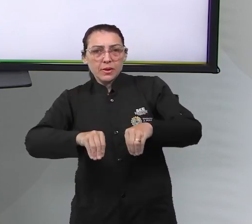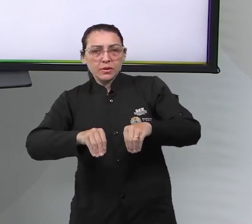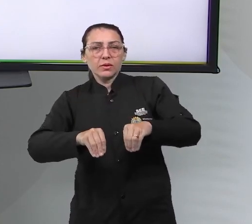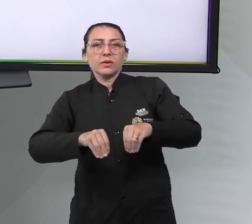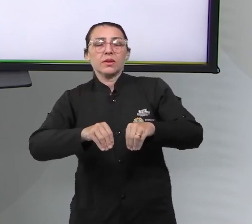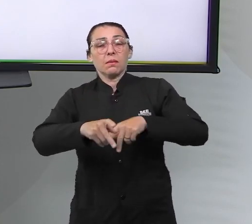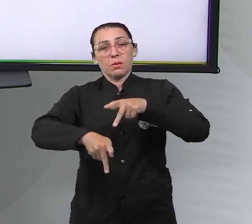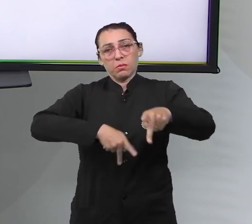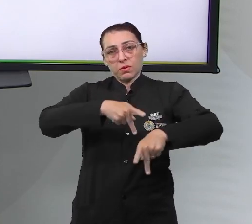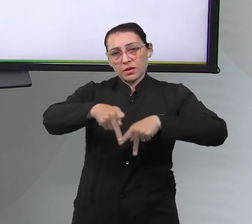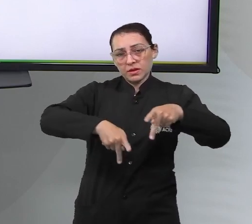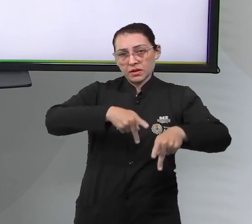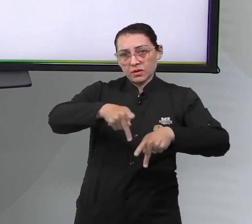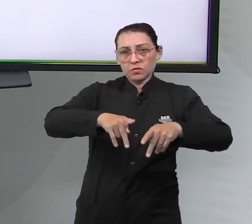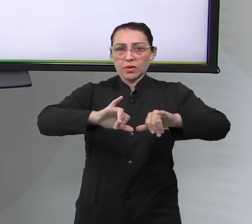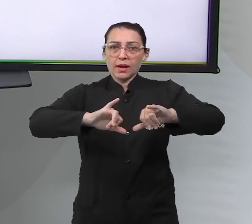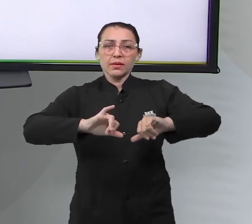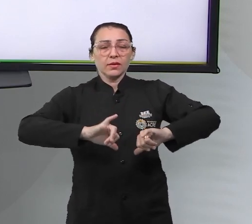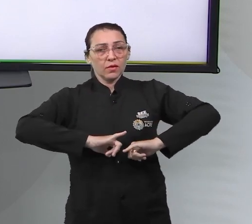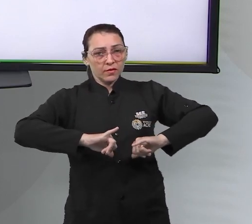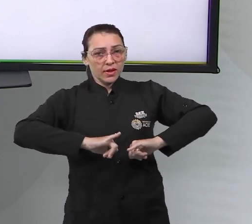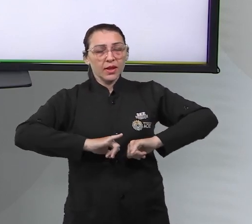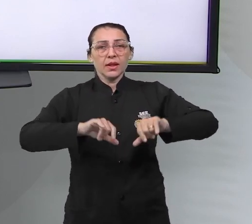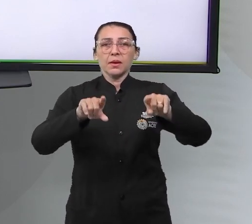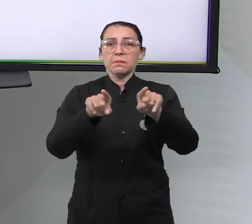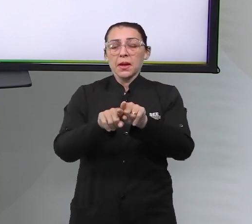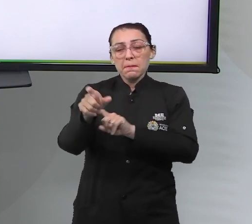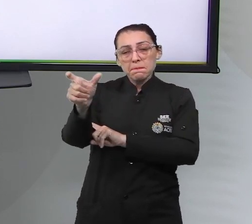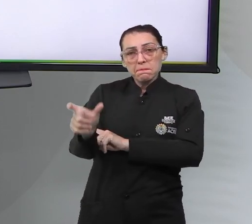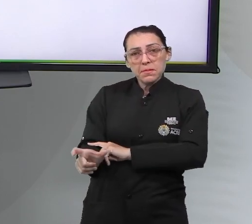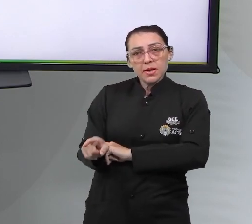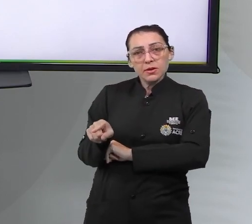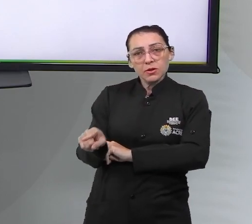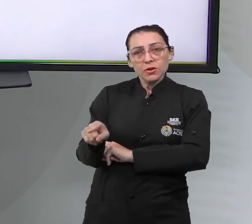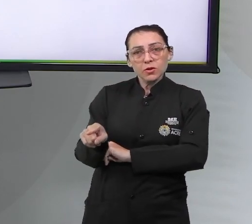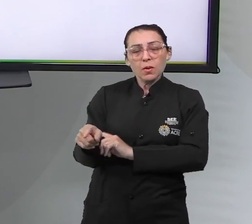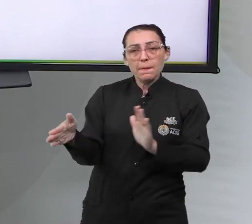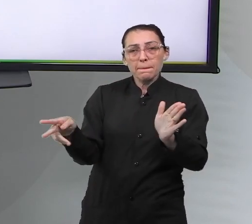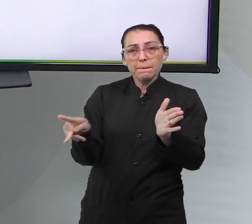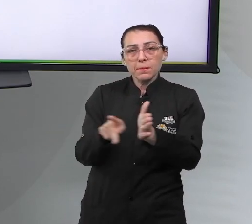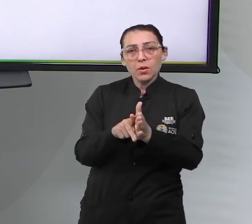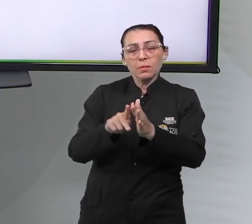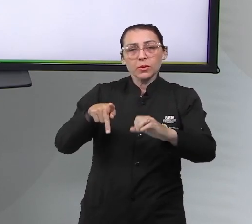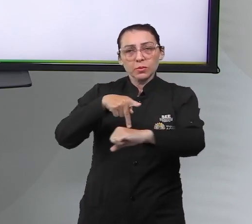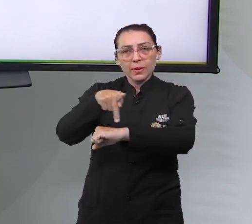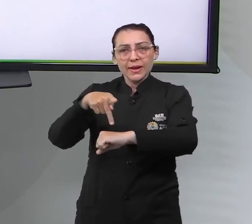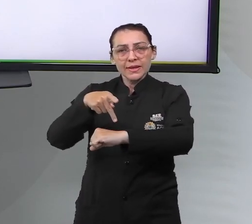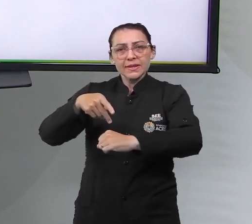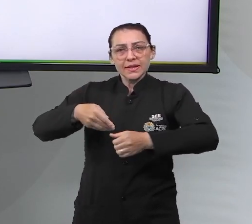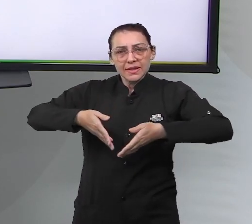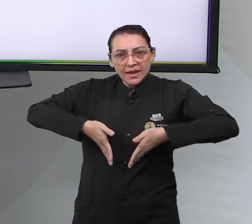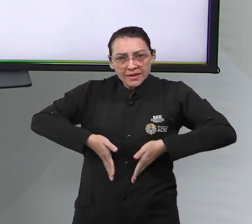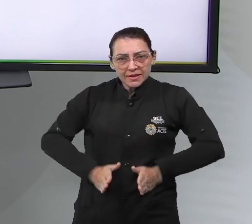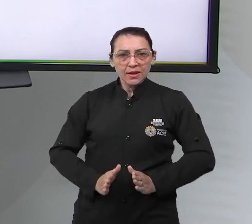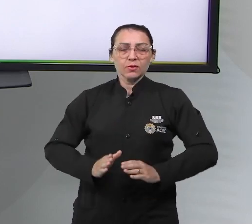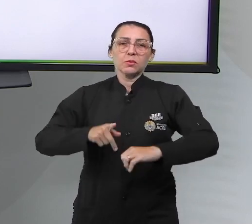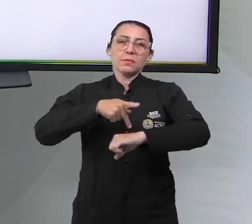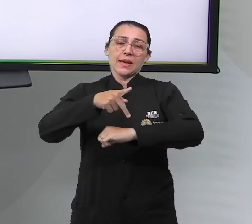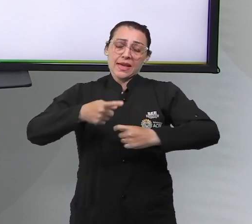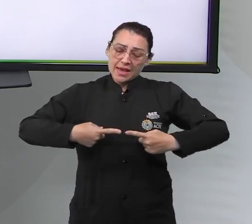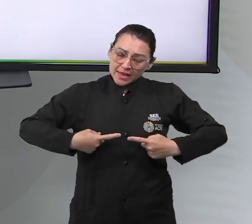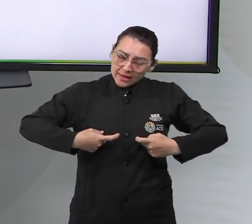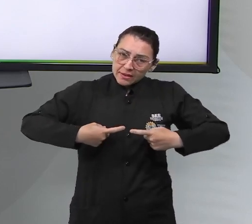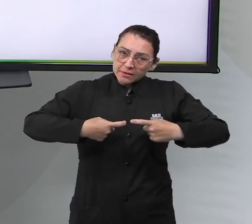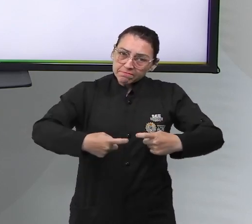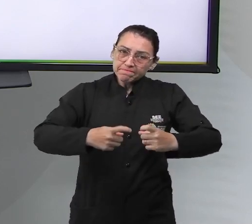prejudicando a população, justamente aquela pessoa nativa daquele lugar. E essas guerras